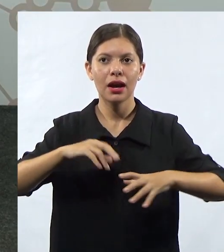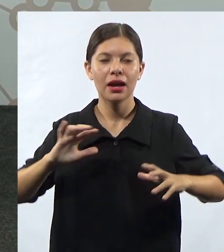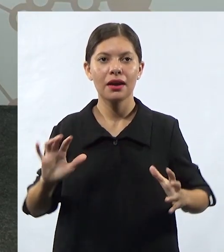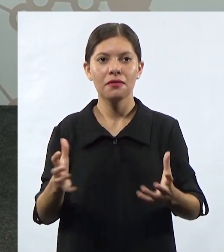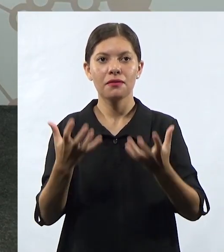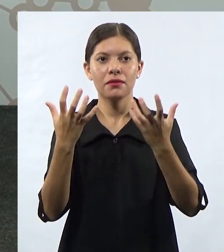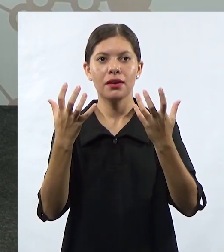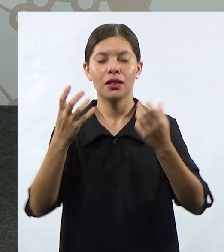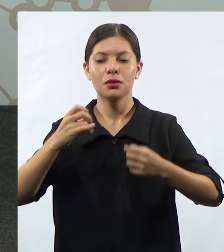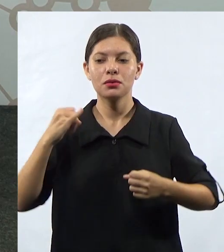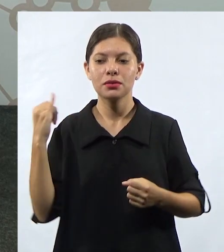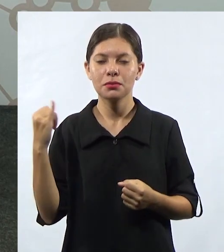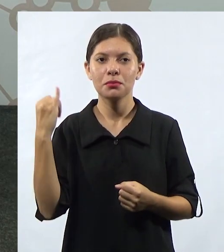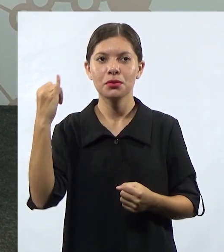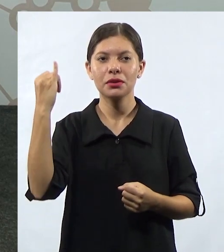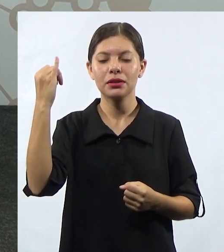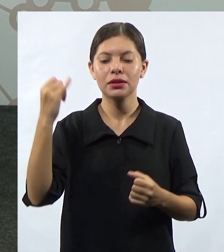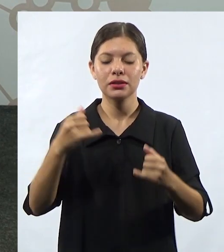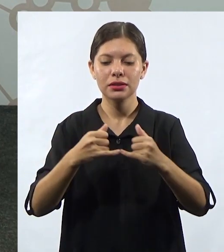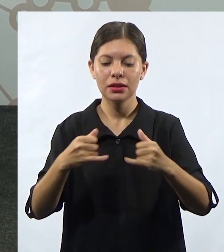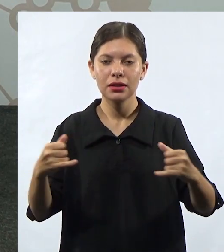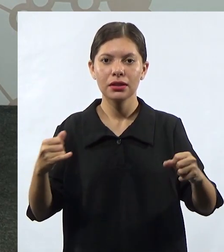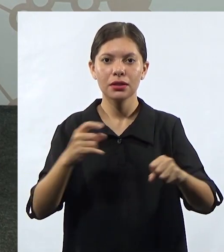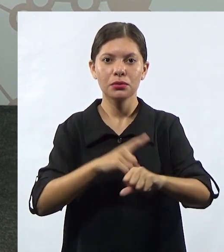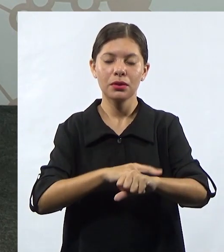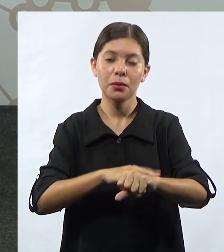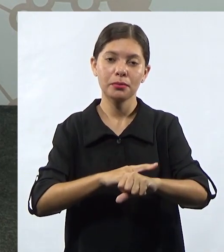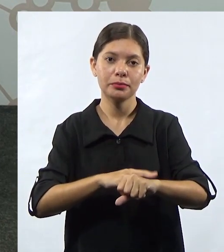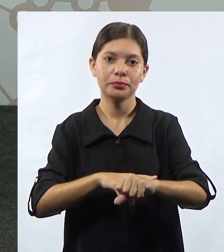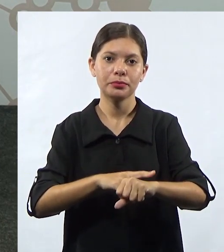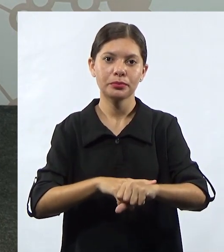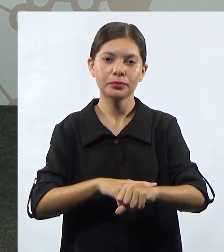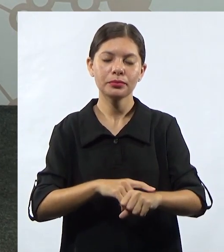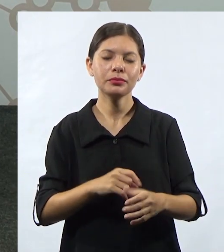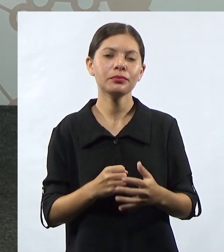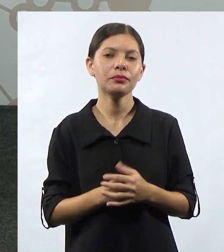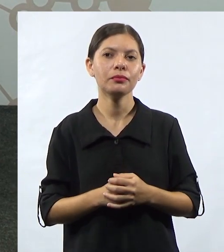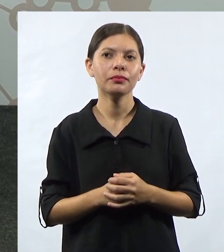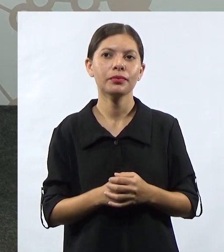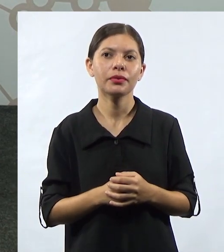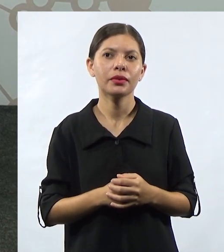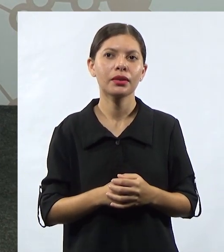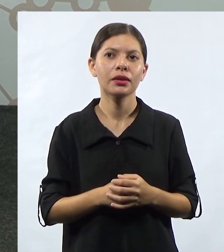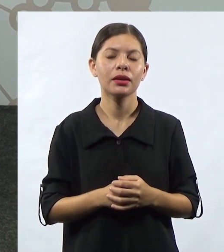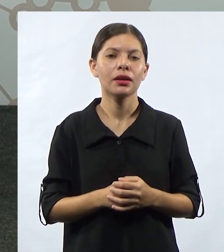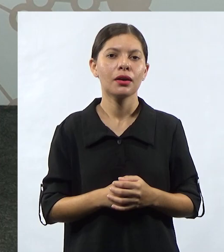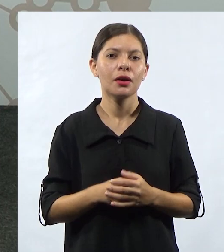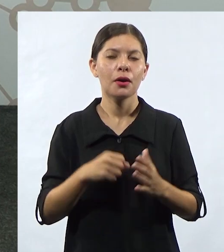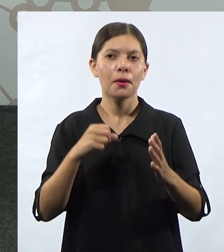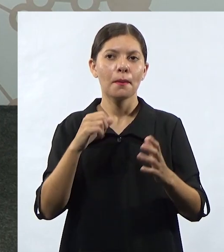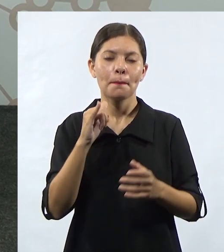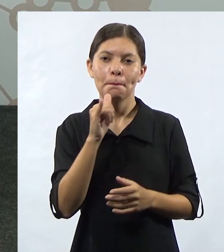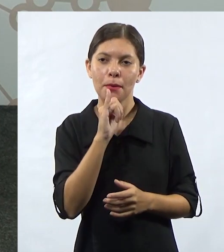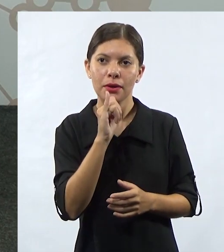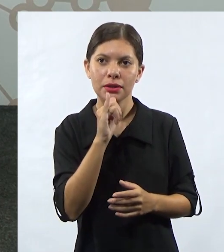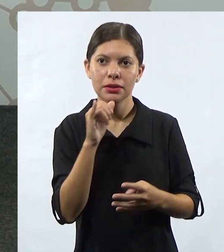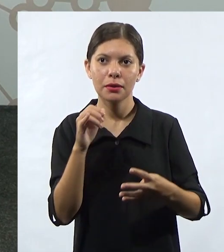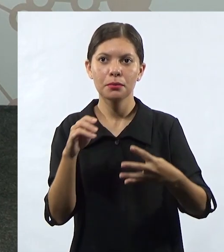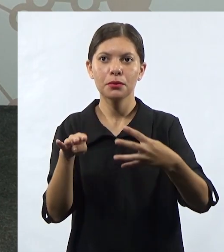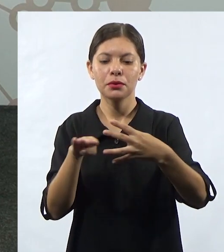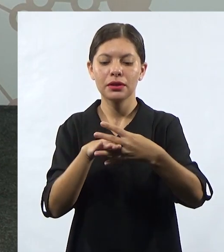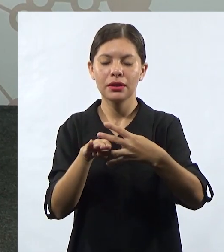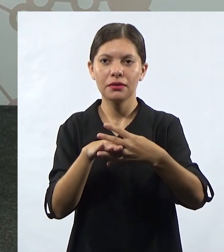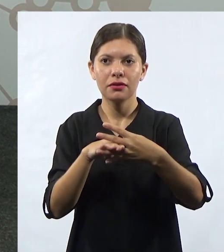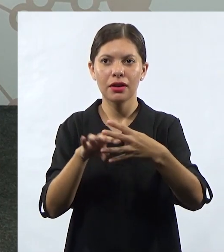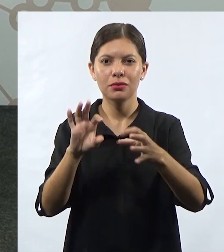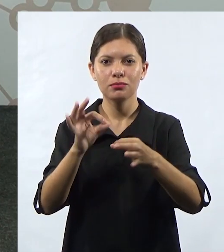momentos ou marcações importantes na linha do tempo. Então, se eu definir, por exemplo,